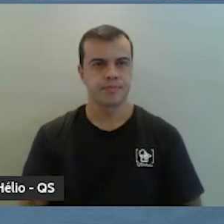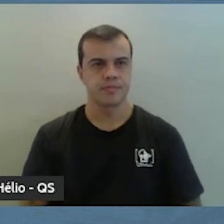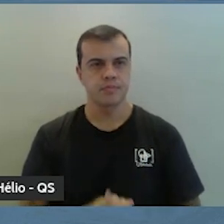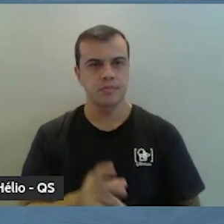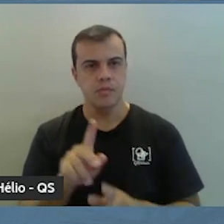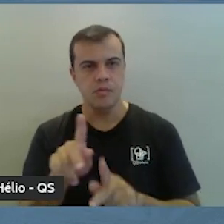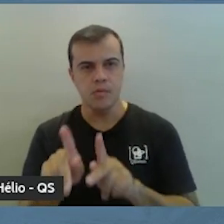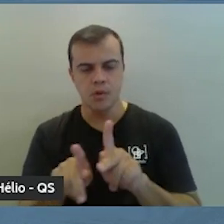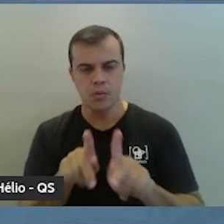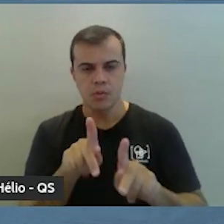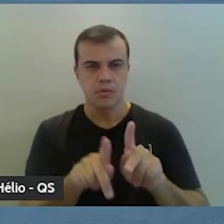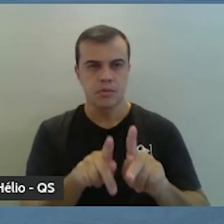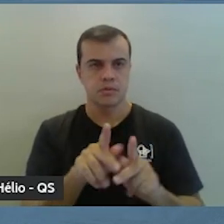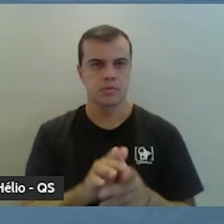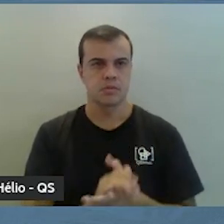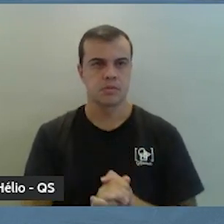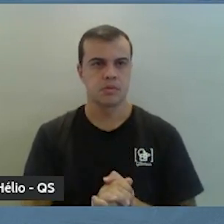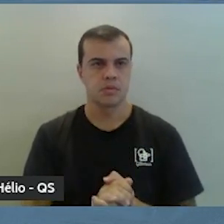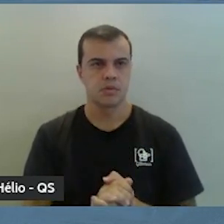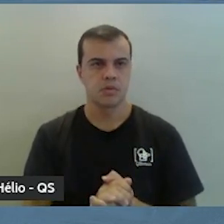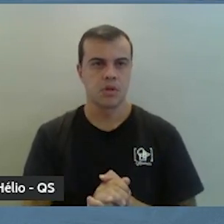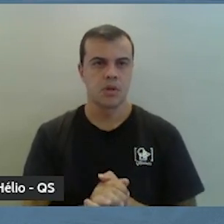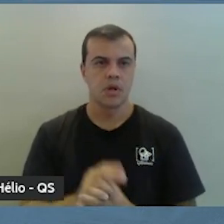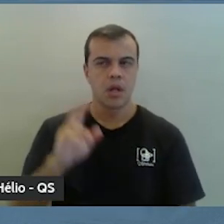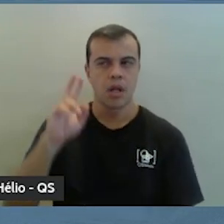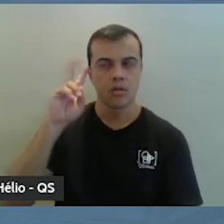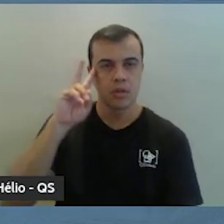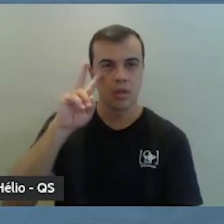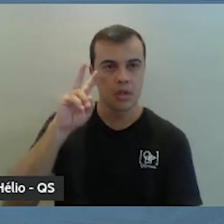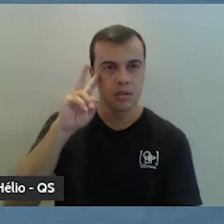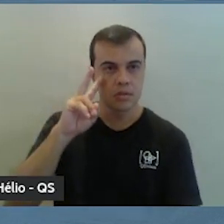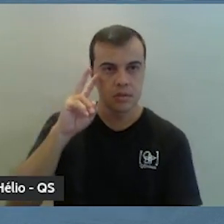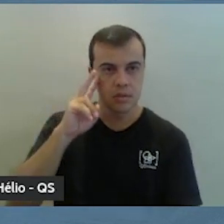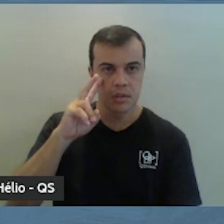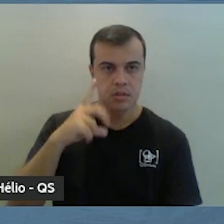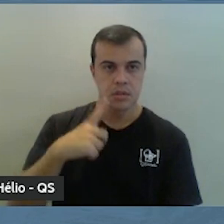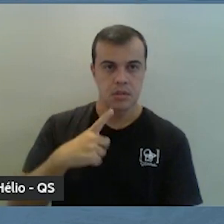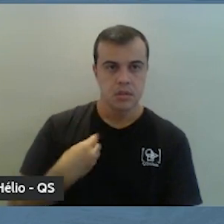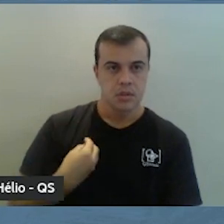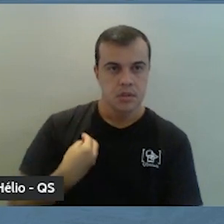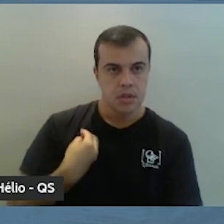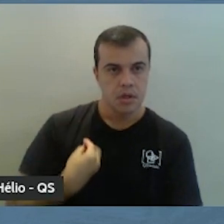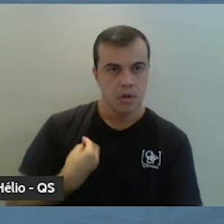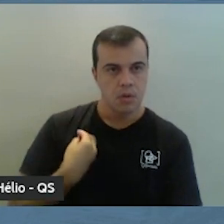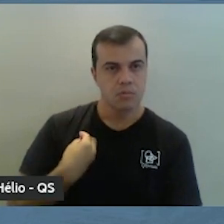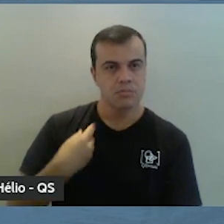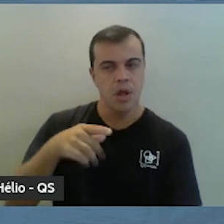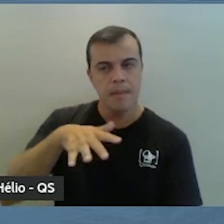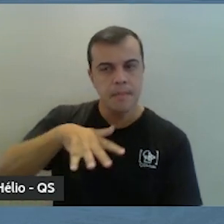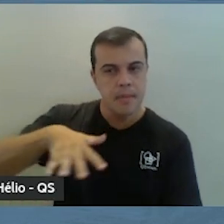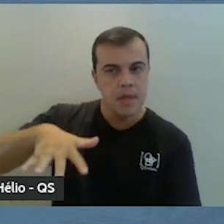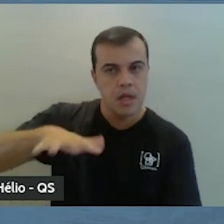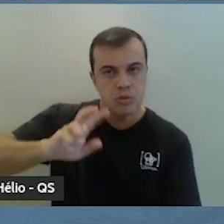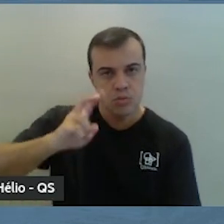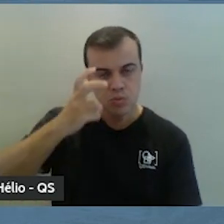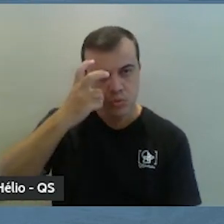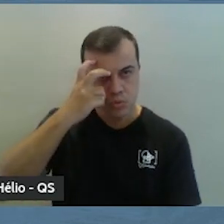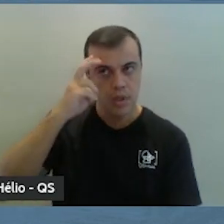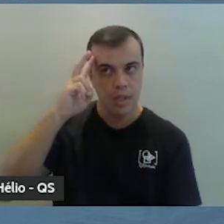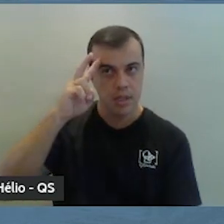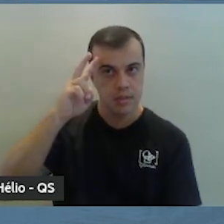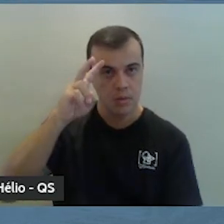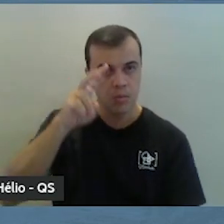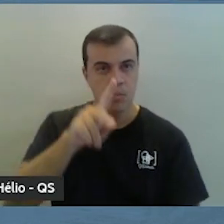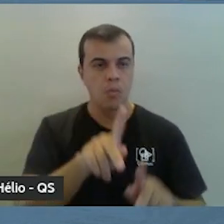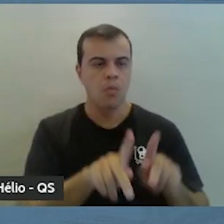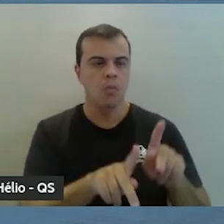povos povos originários, os povos que são desses ambientes de cultura e tradições